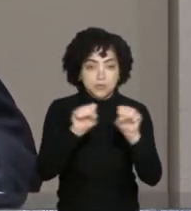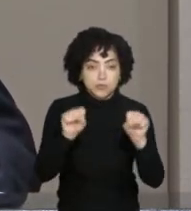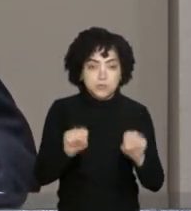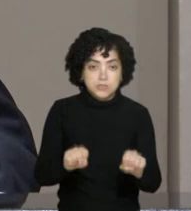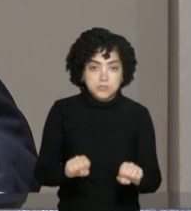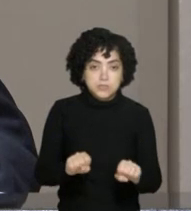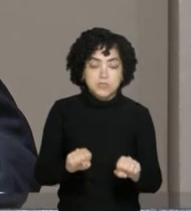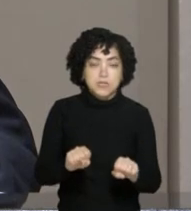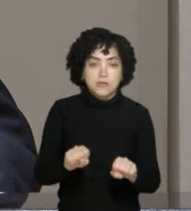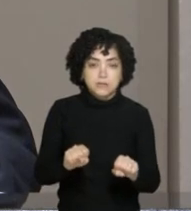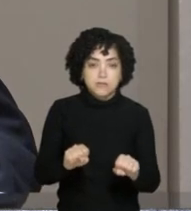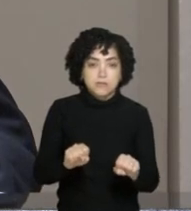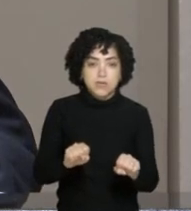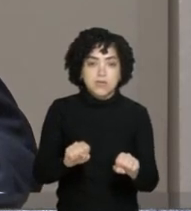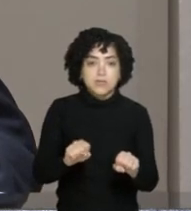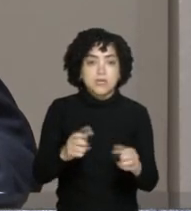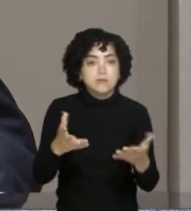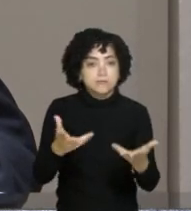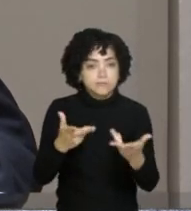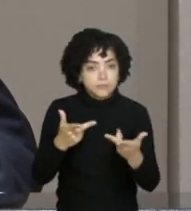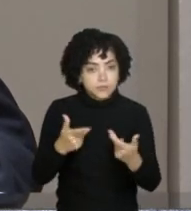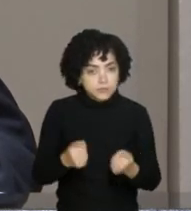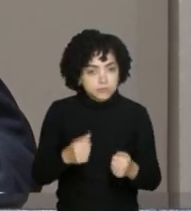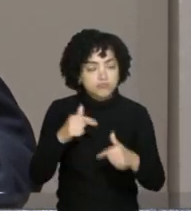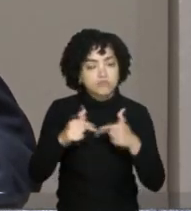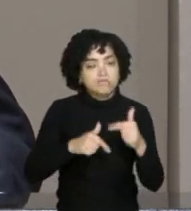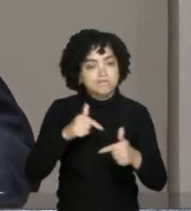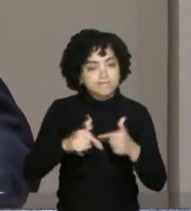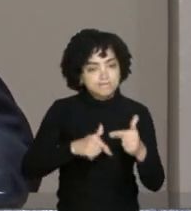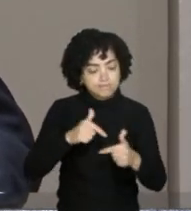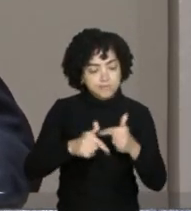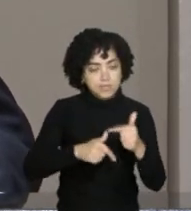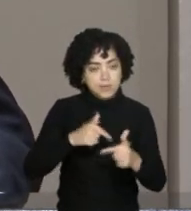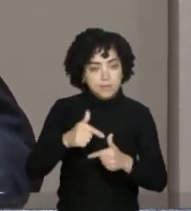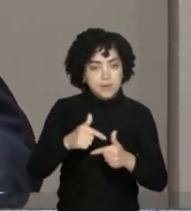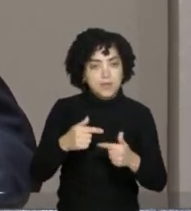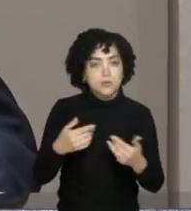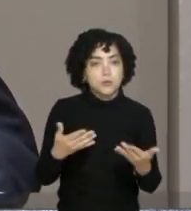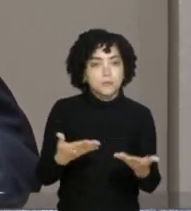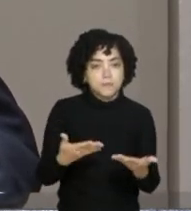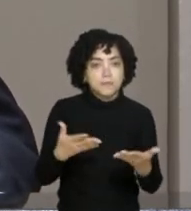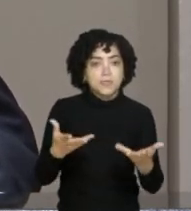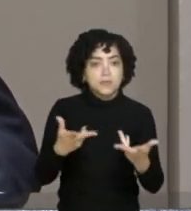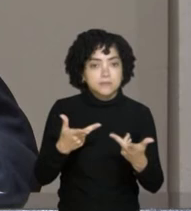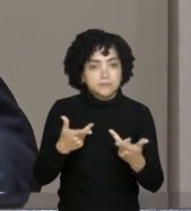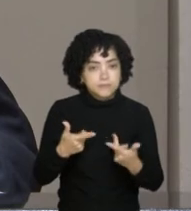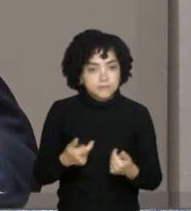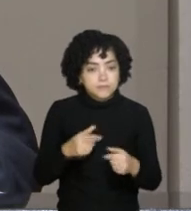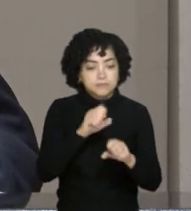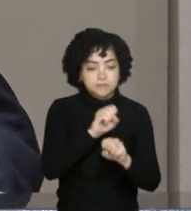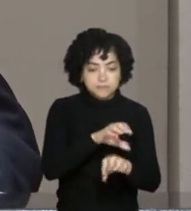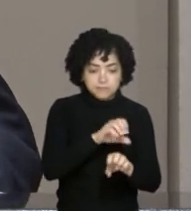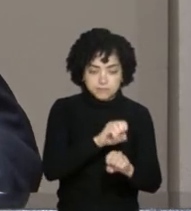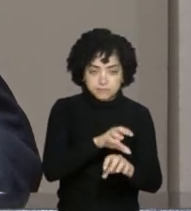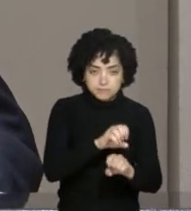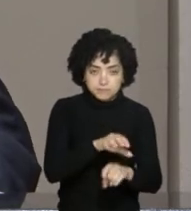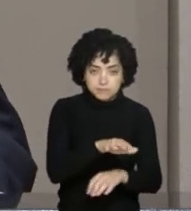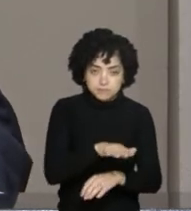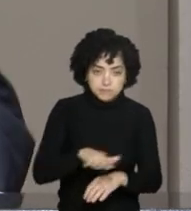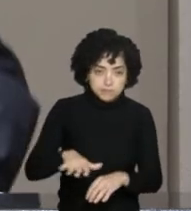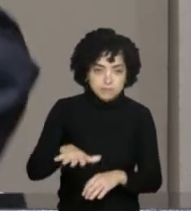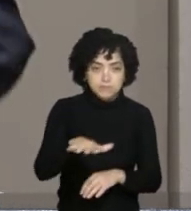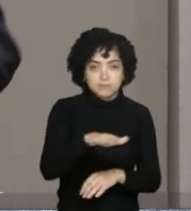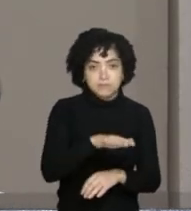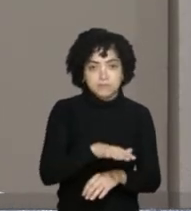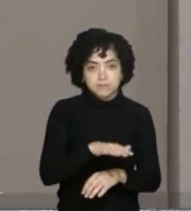faz um extraordinário trabalho a nível de educação no nosso